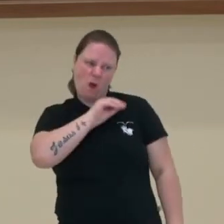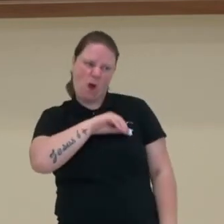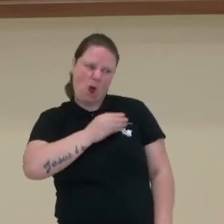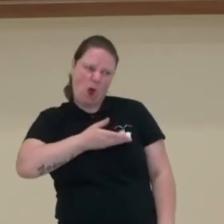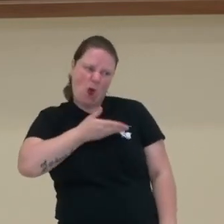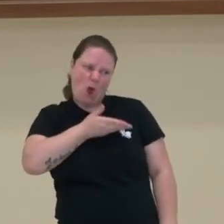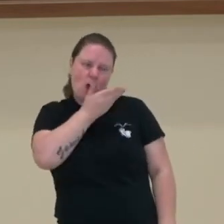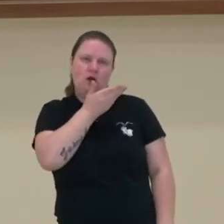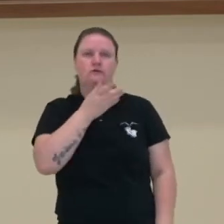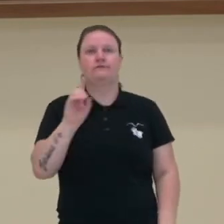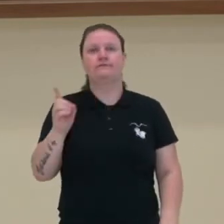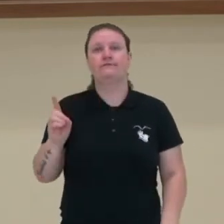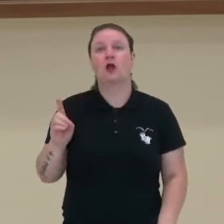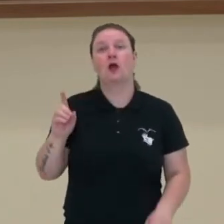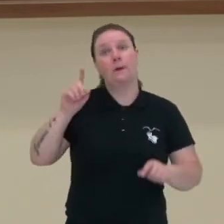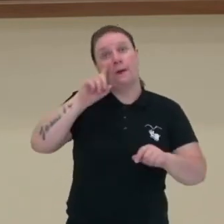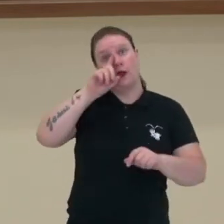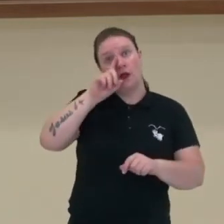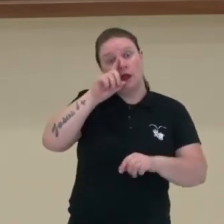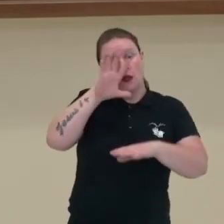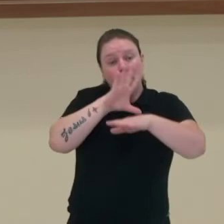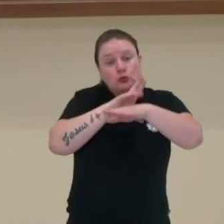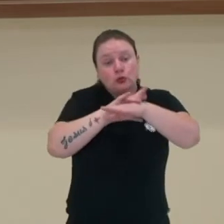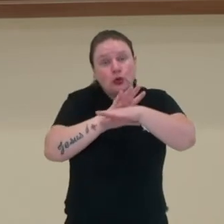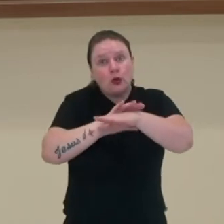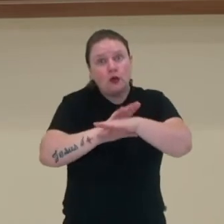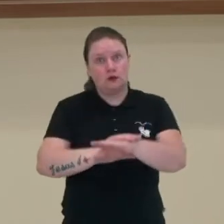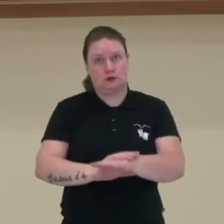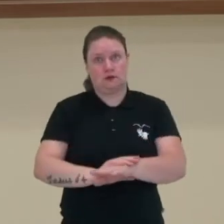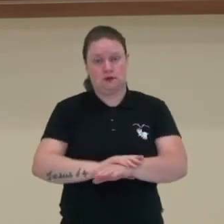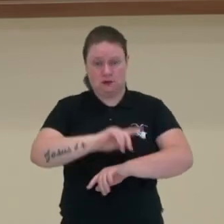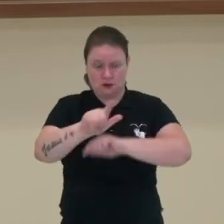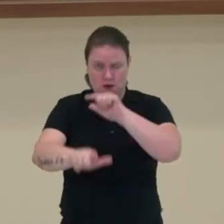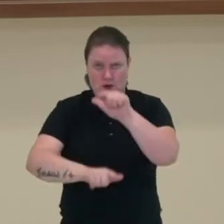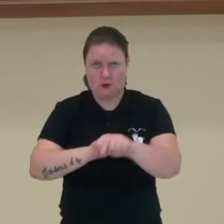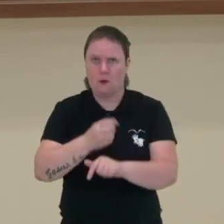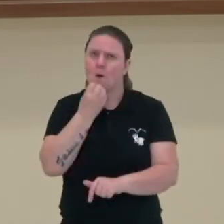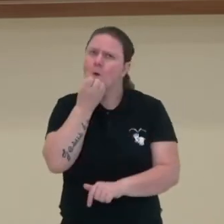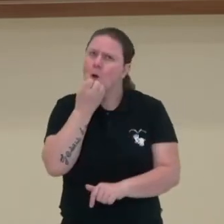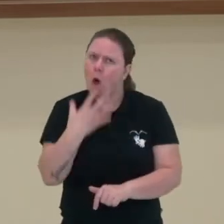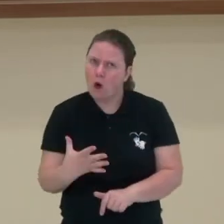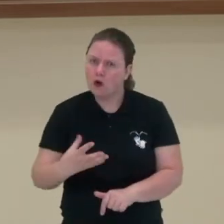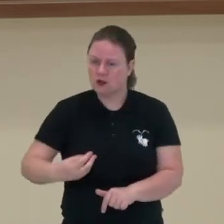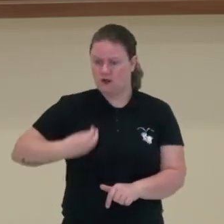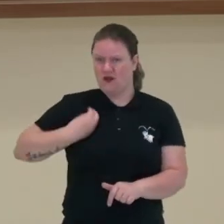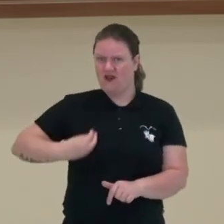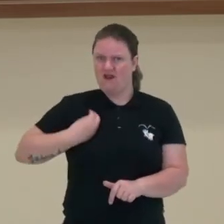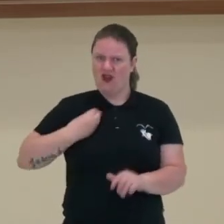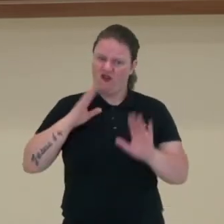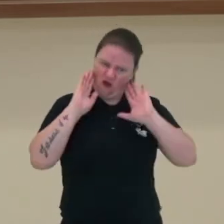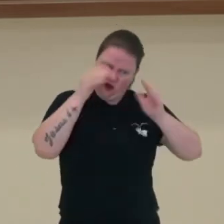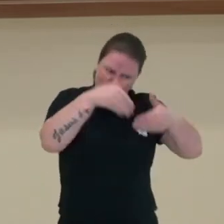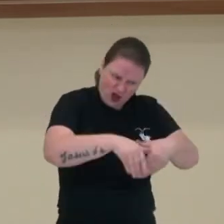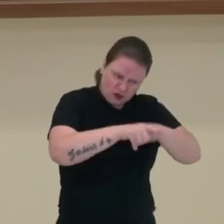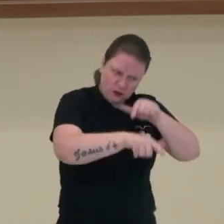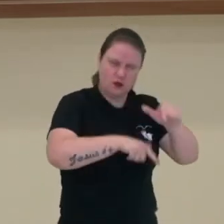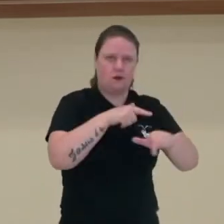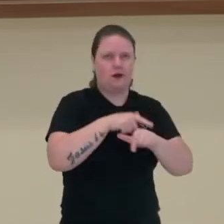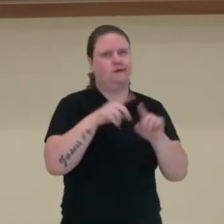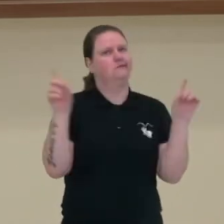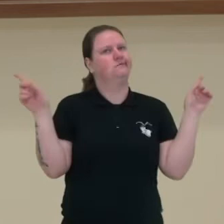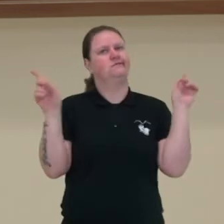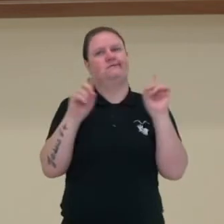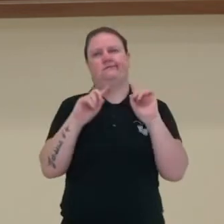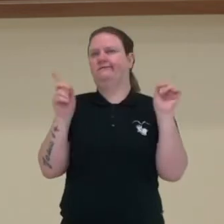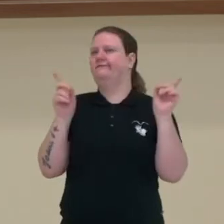dar é uma doença muito grave. Então, trabalhar é bom? Sim. Viver para trabalhar não é bom, não. Viver para